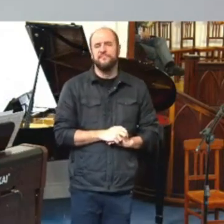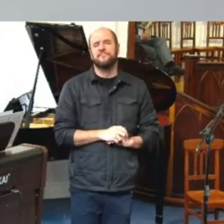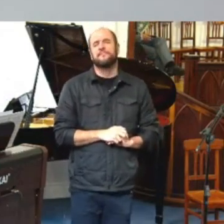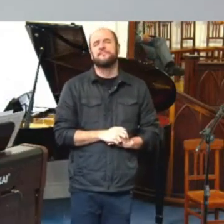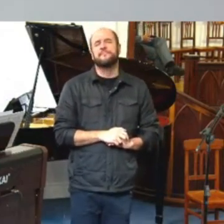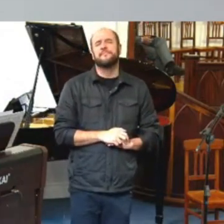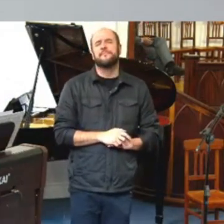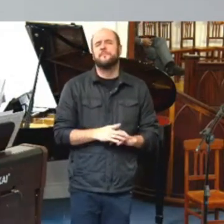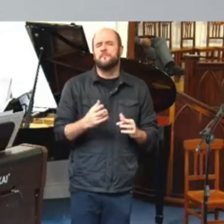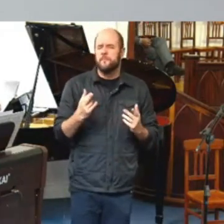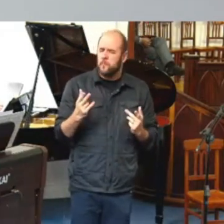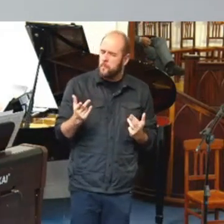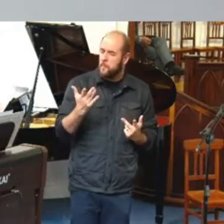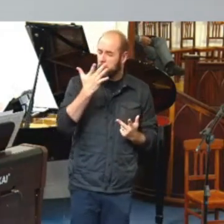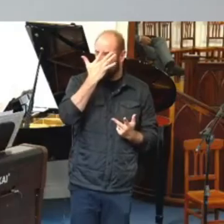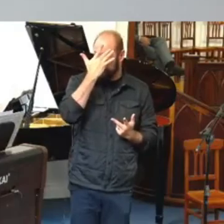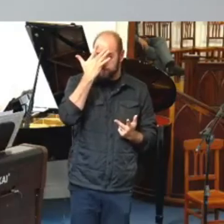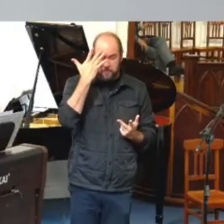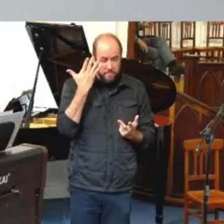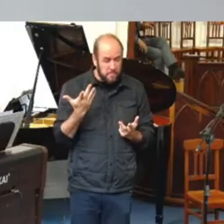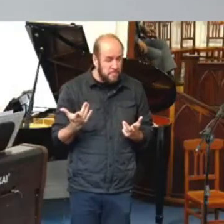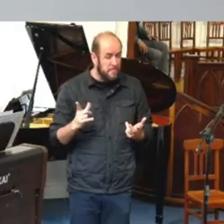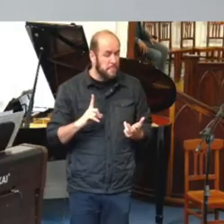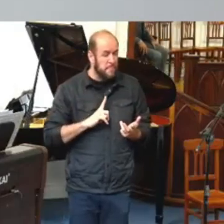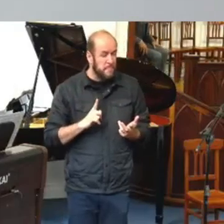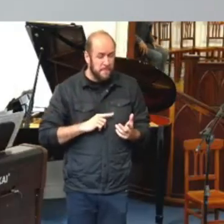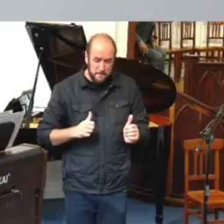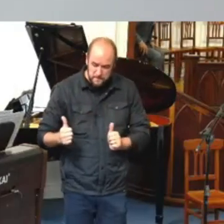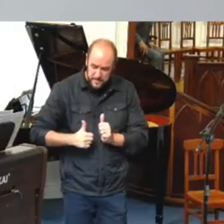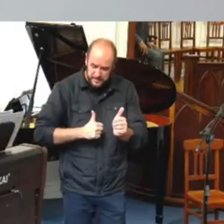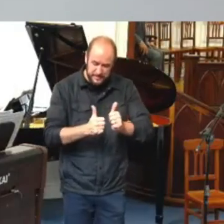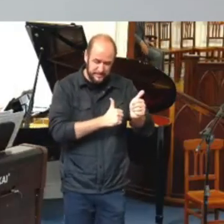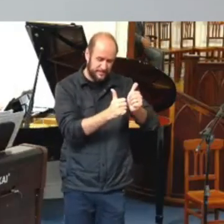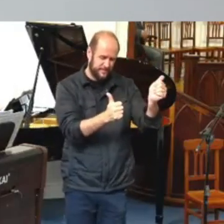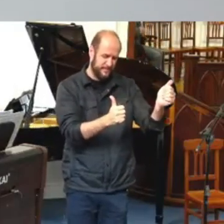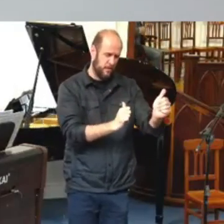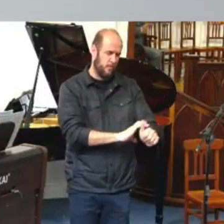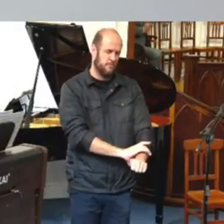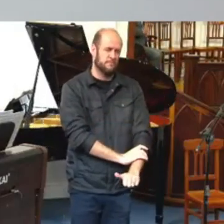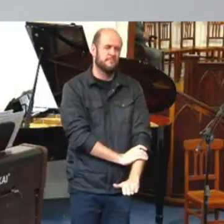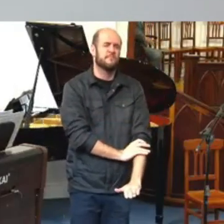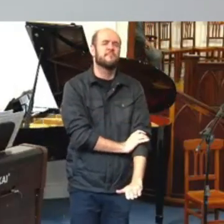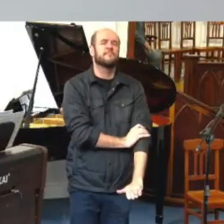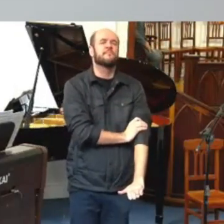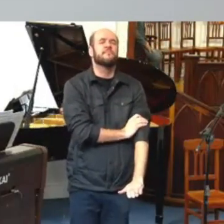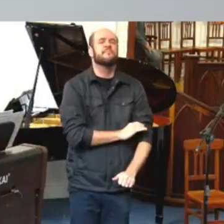assim como daqueles que estavam de alguma maneira tentando persegui-lo.